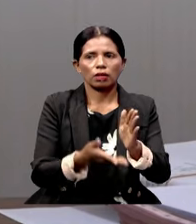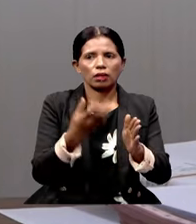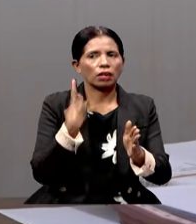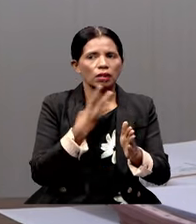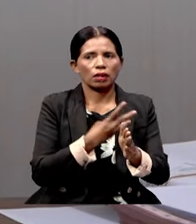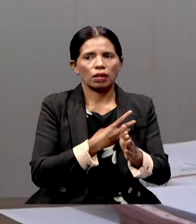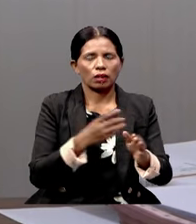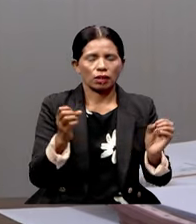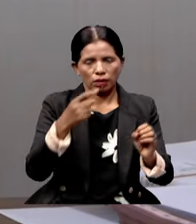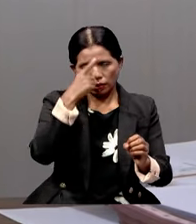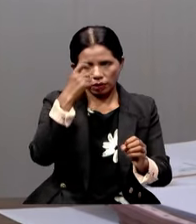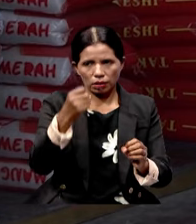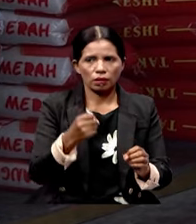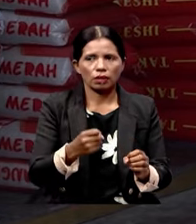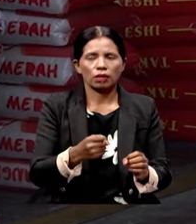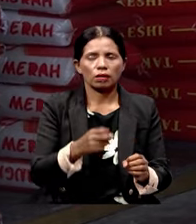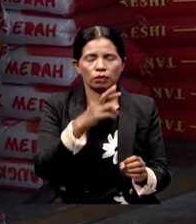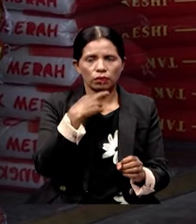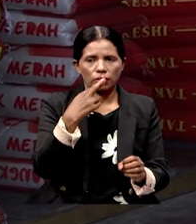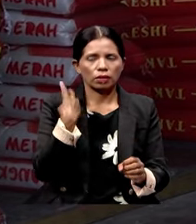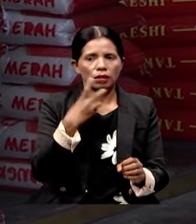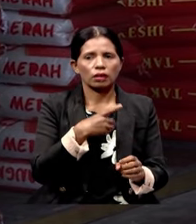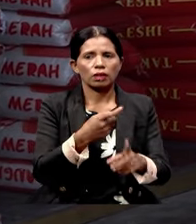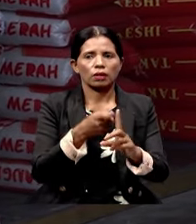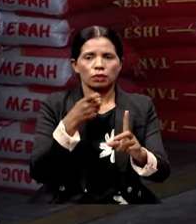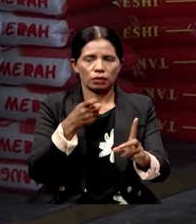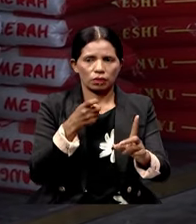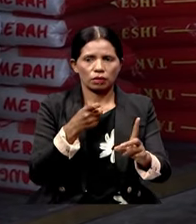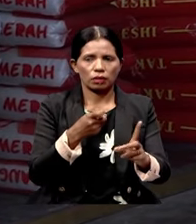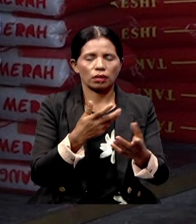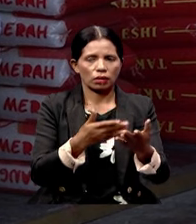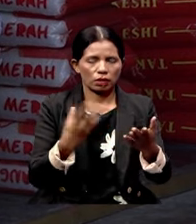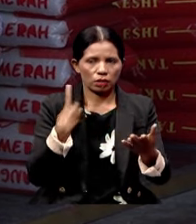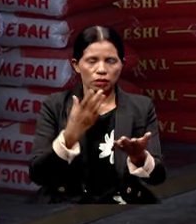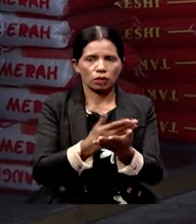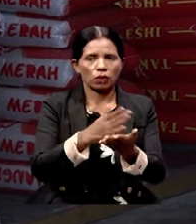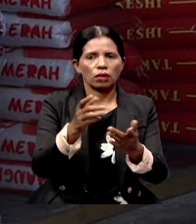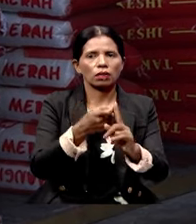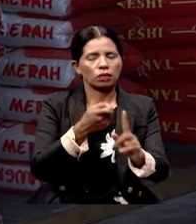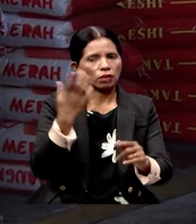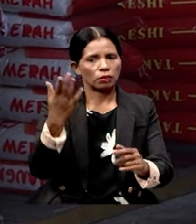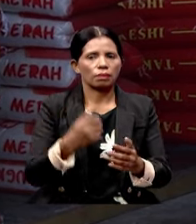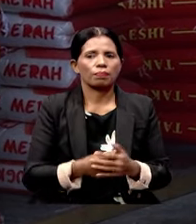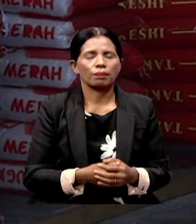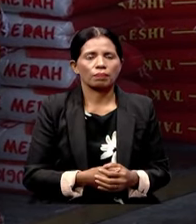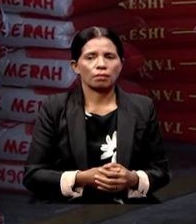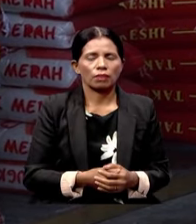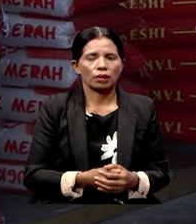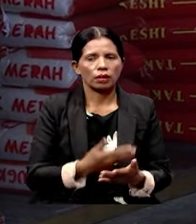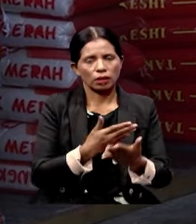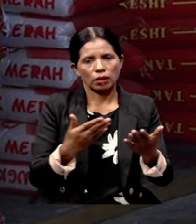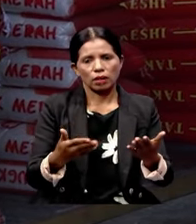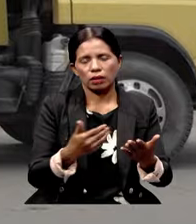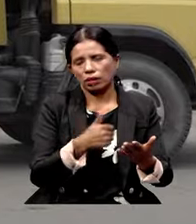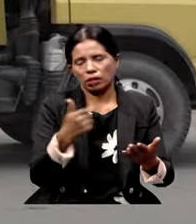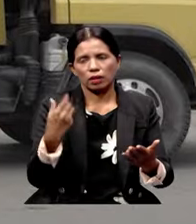amle tamba presu fos ne afita li usi presu ne bima tasosa usi ne bama incluímos a sanser cielo.